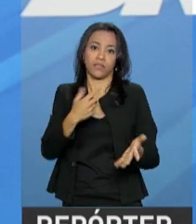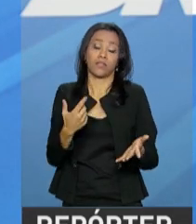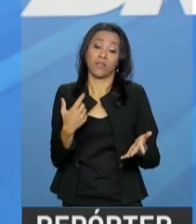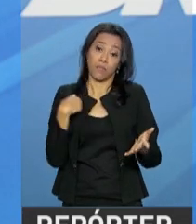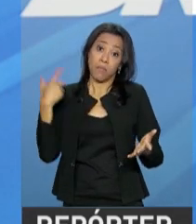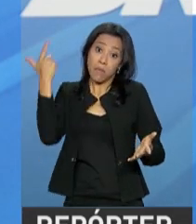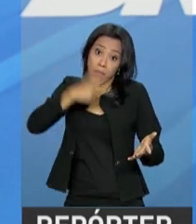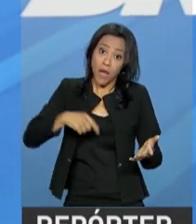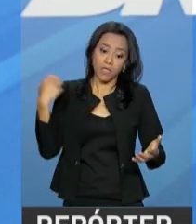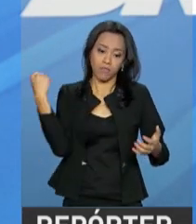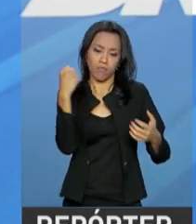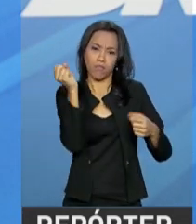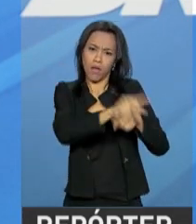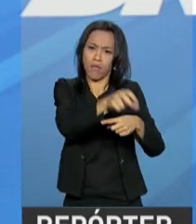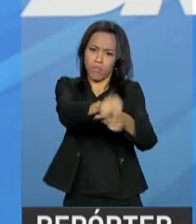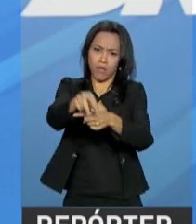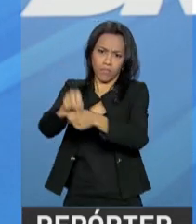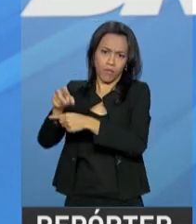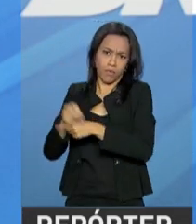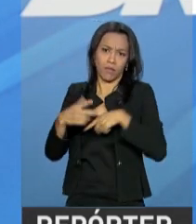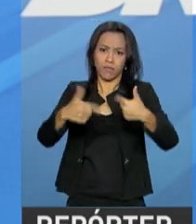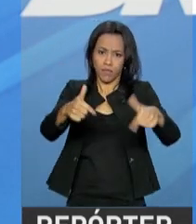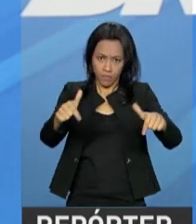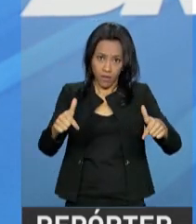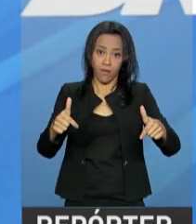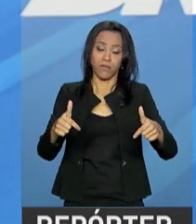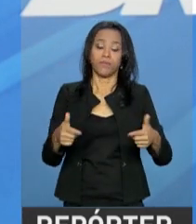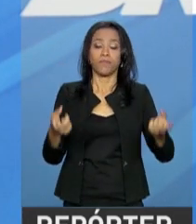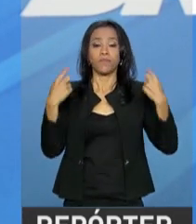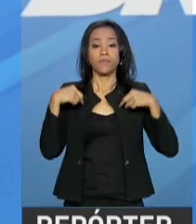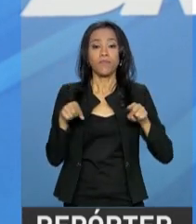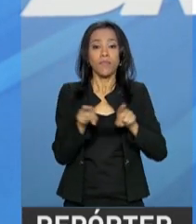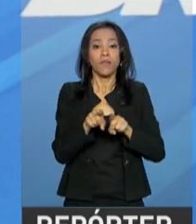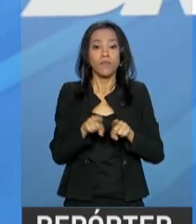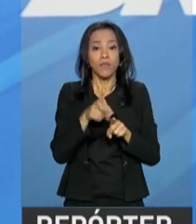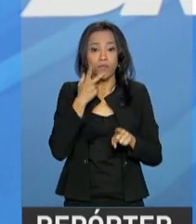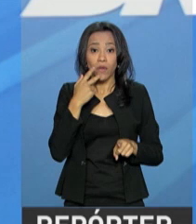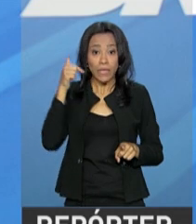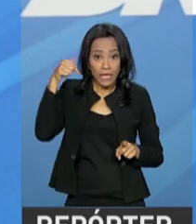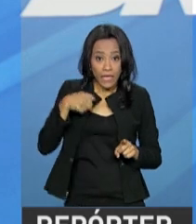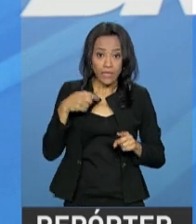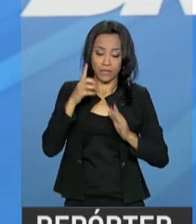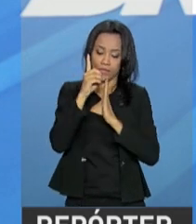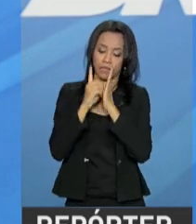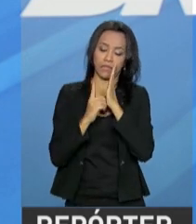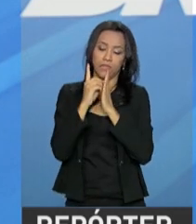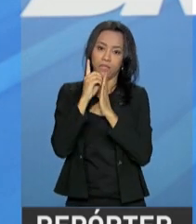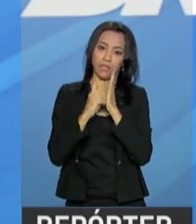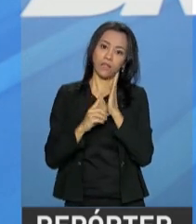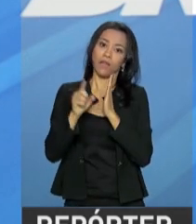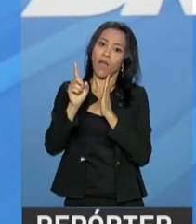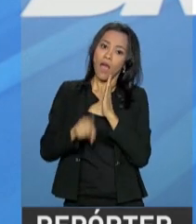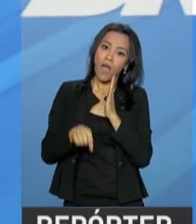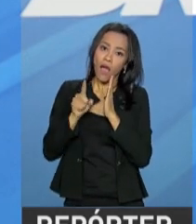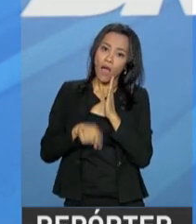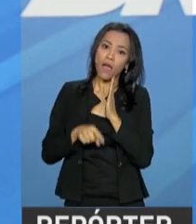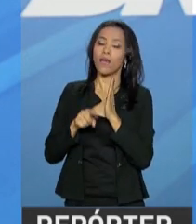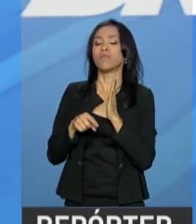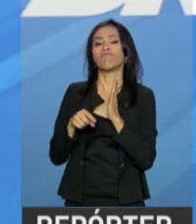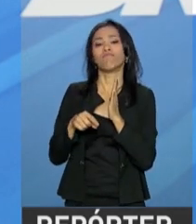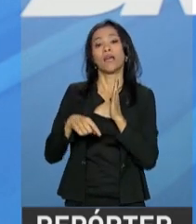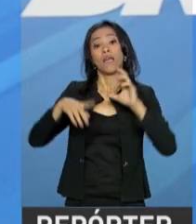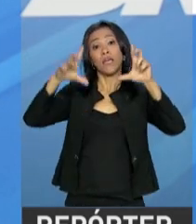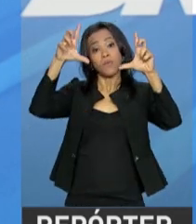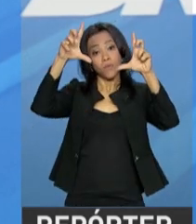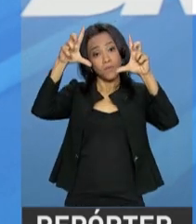mercado de trabalho. Destaco ainda que este decreto se instrumentalizará como redutor da